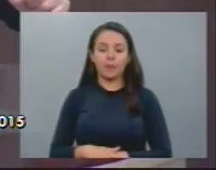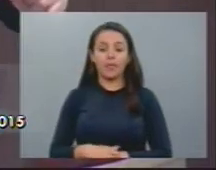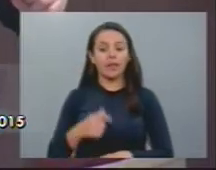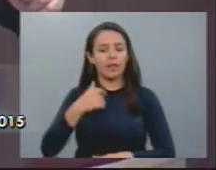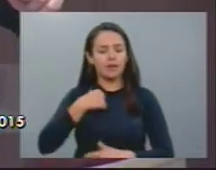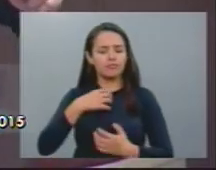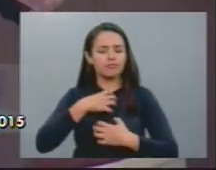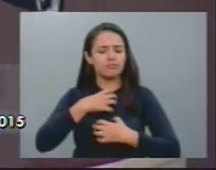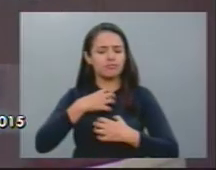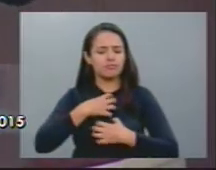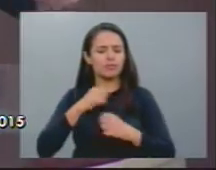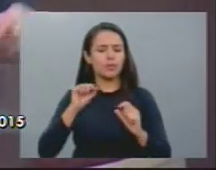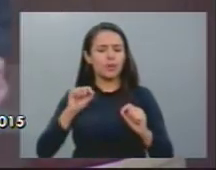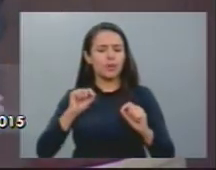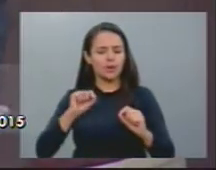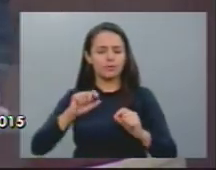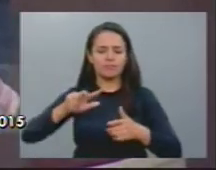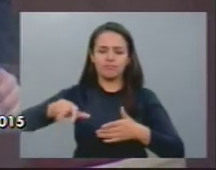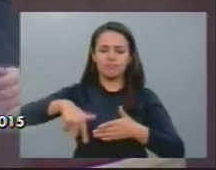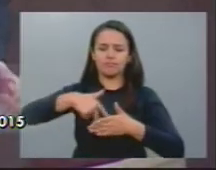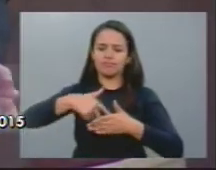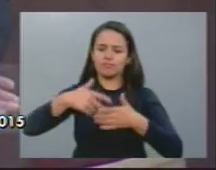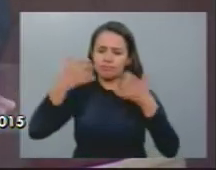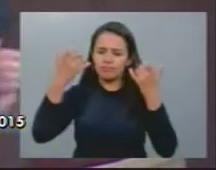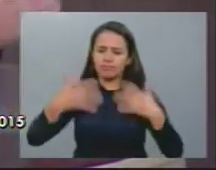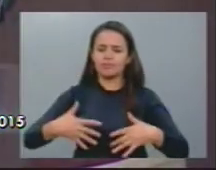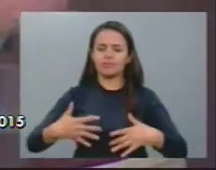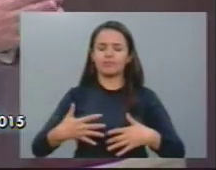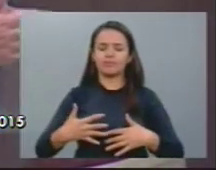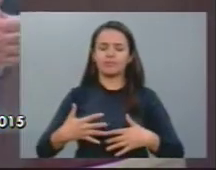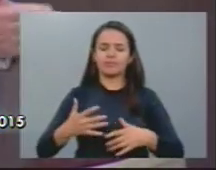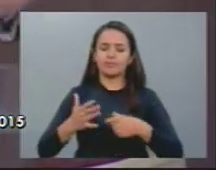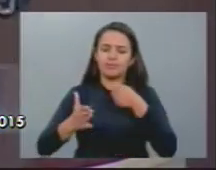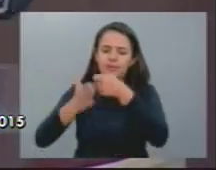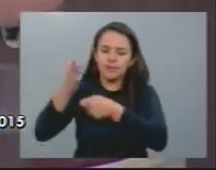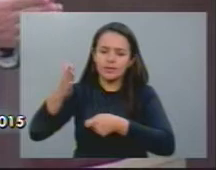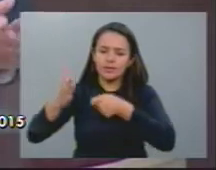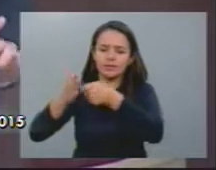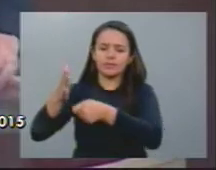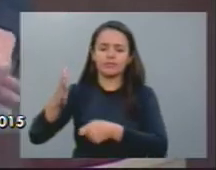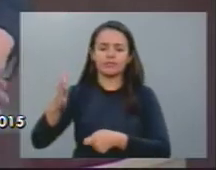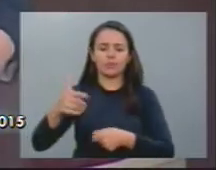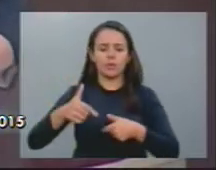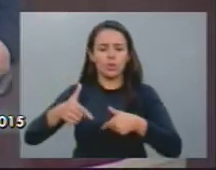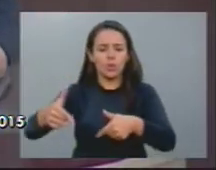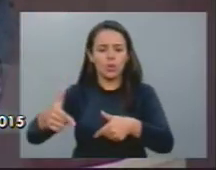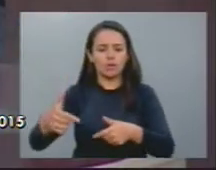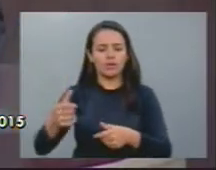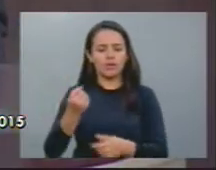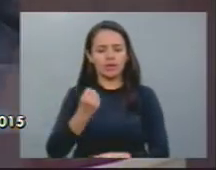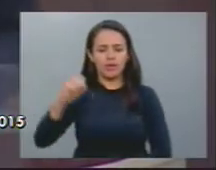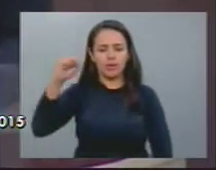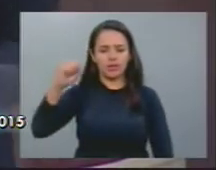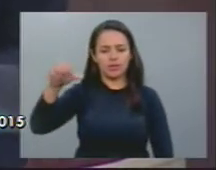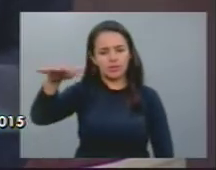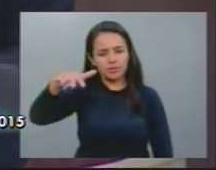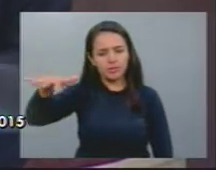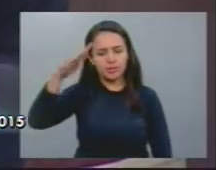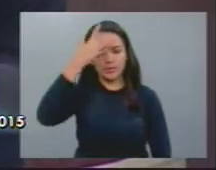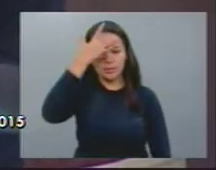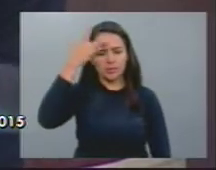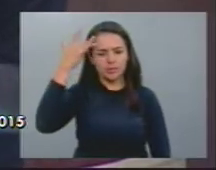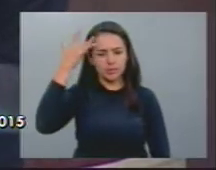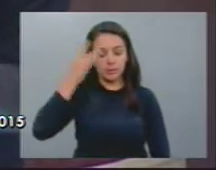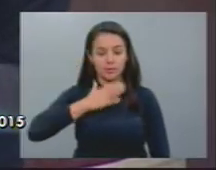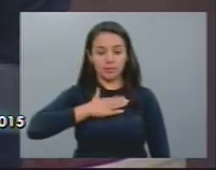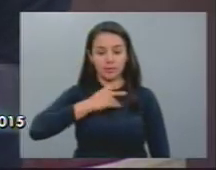aqui, mandatado que fui pelo povo do Ceará e exerço esse mandato em nome da Frente de Esquerda, formada pelo